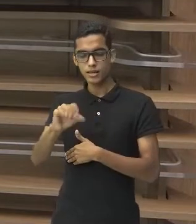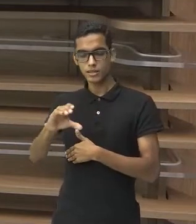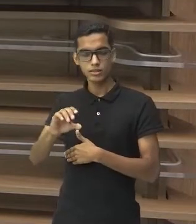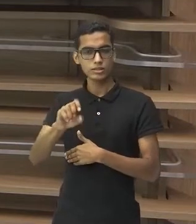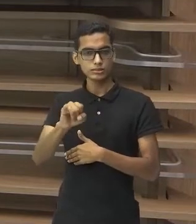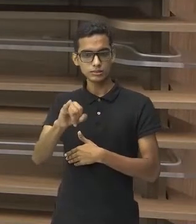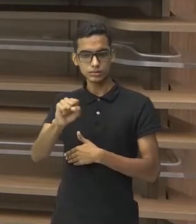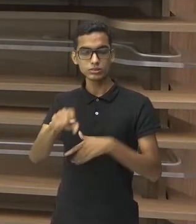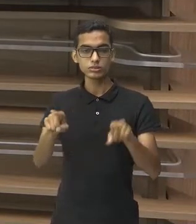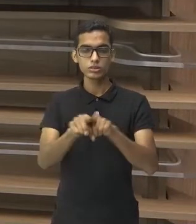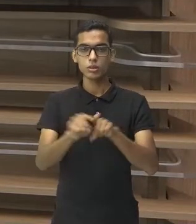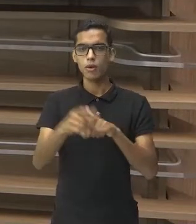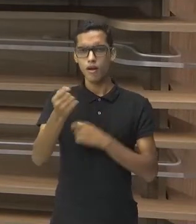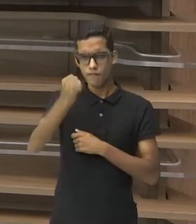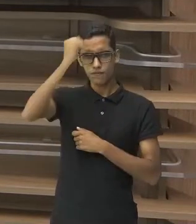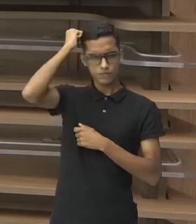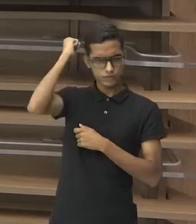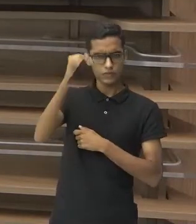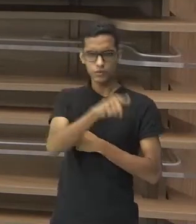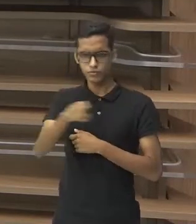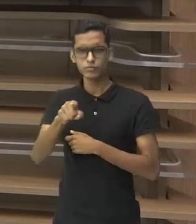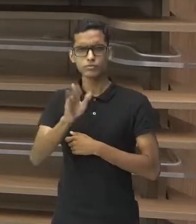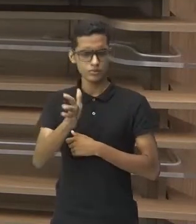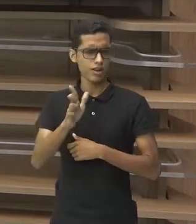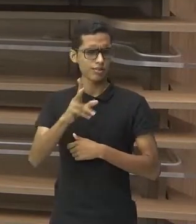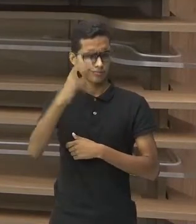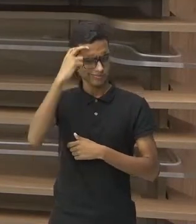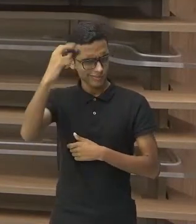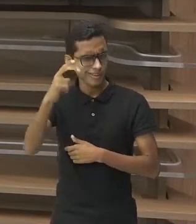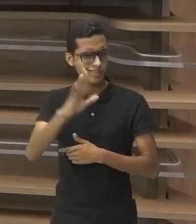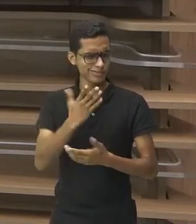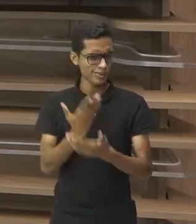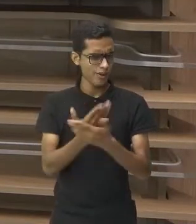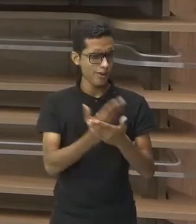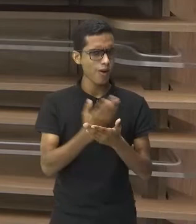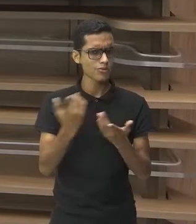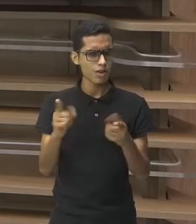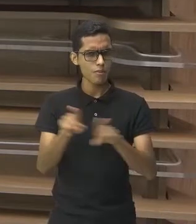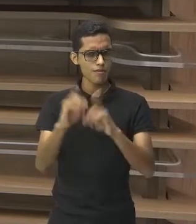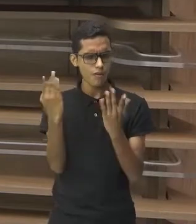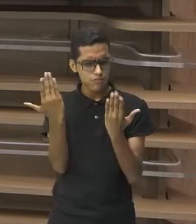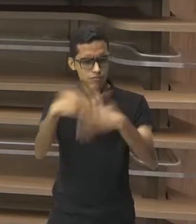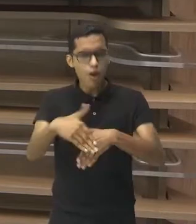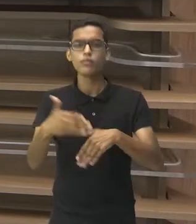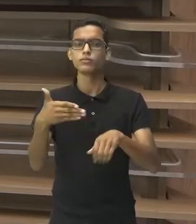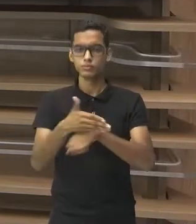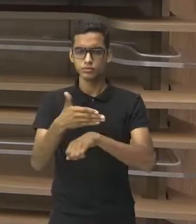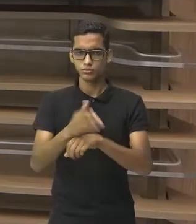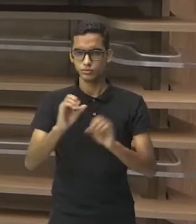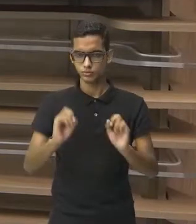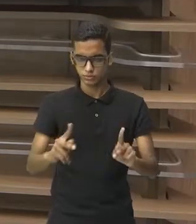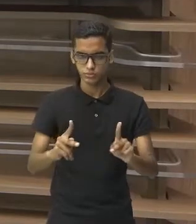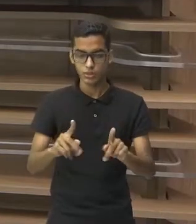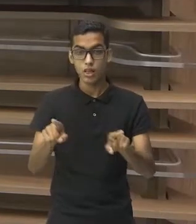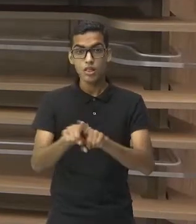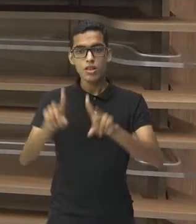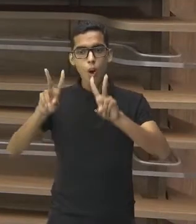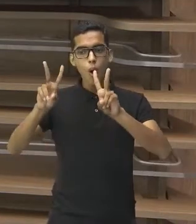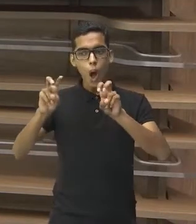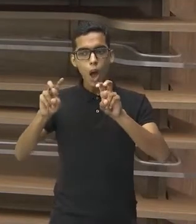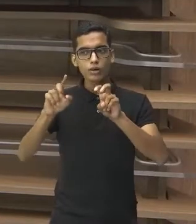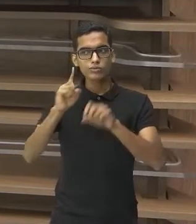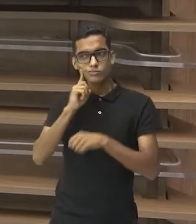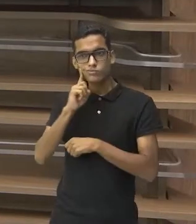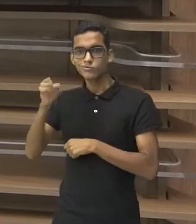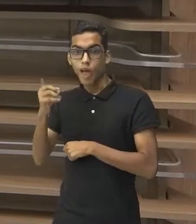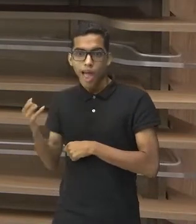e nos vestibulares, que vocês, obviamente, como são alunos inteligentes, vão fazer, vão participar, e essa temática é de vital importância,